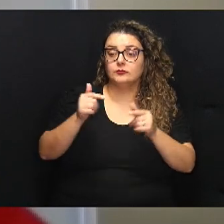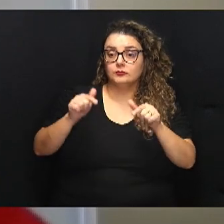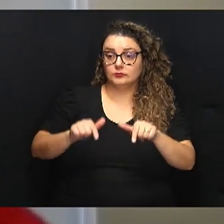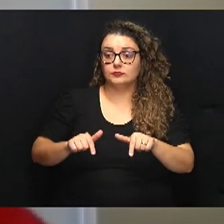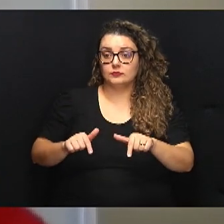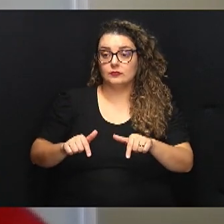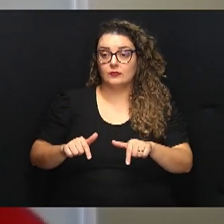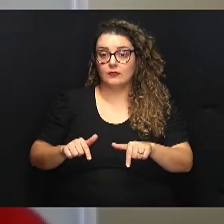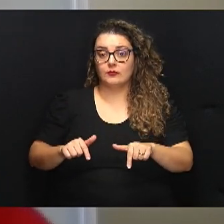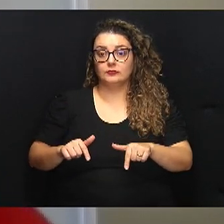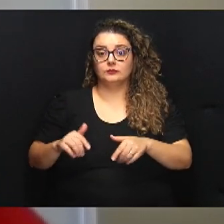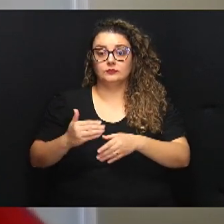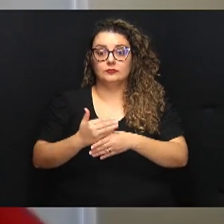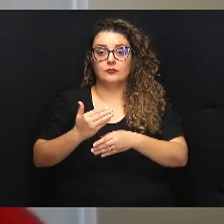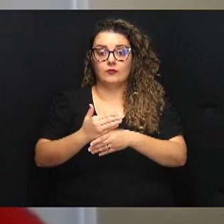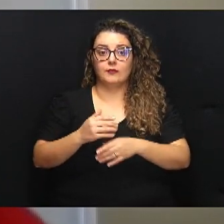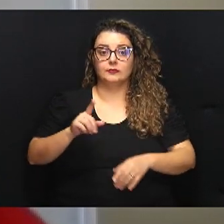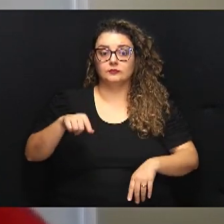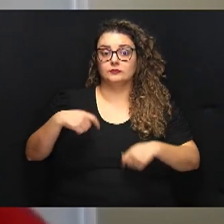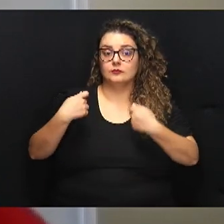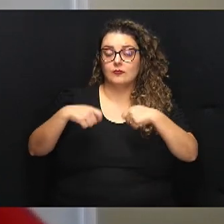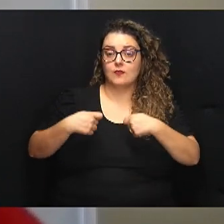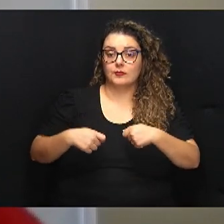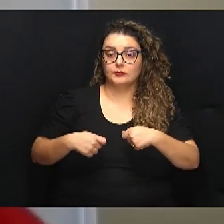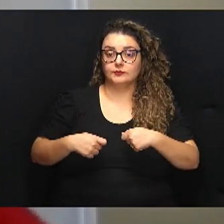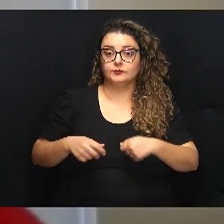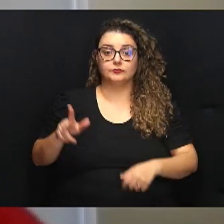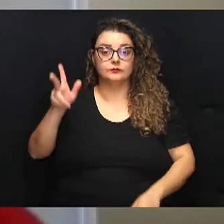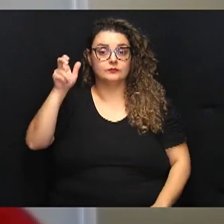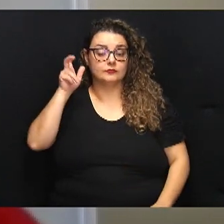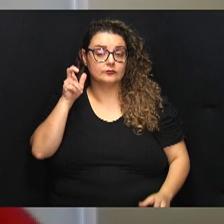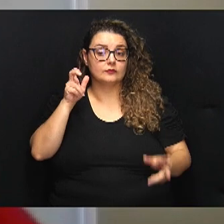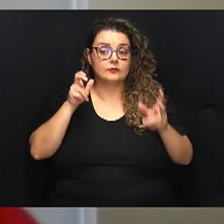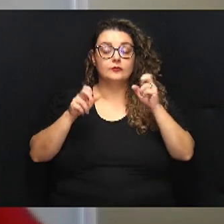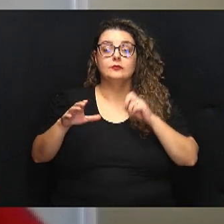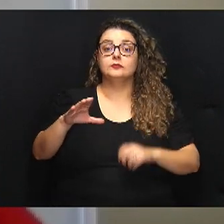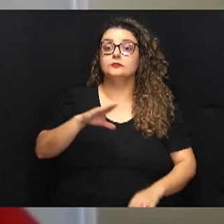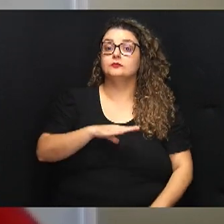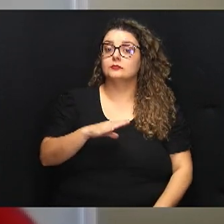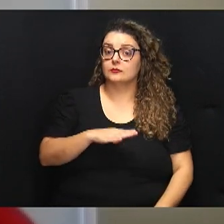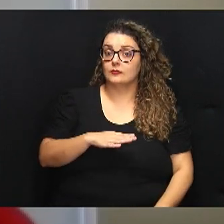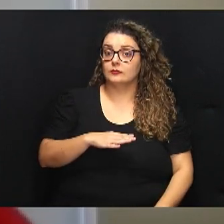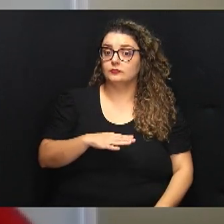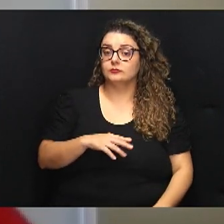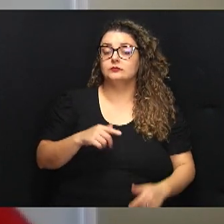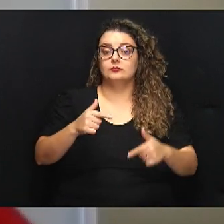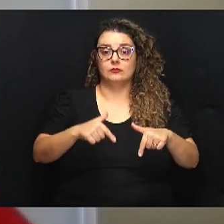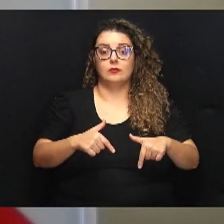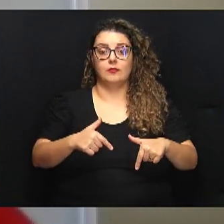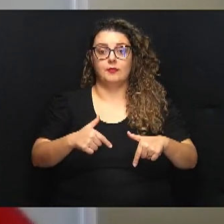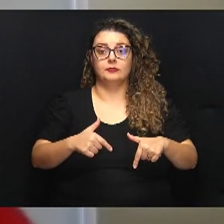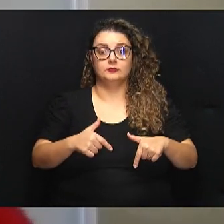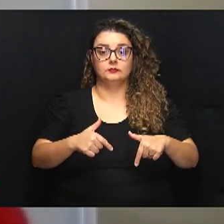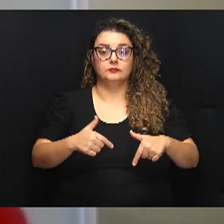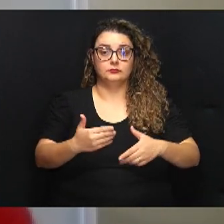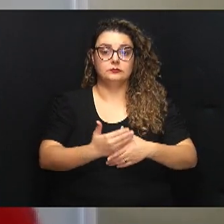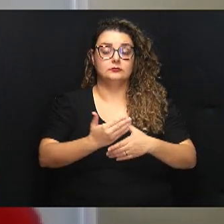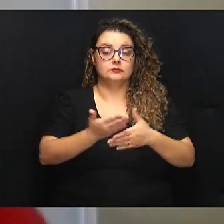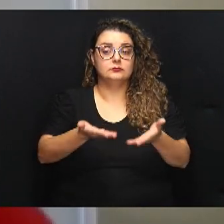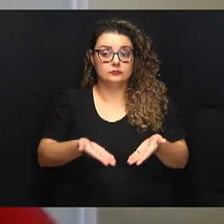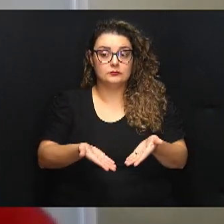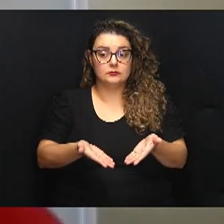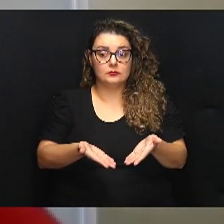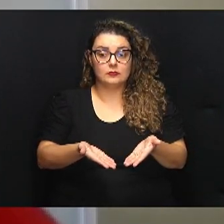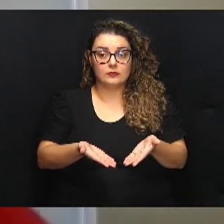localização do empreendimento, a necessidade de ouvir o município onde o empreendimento está localizado,